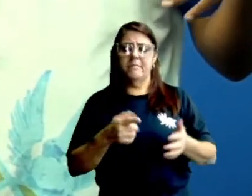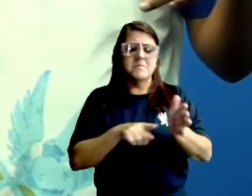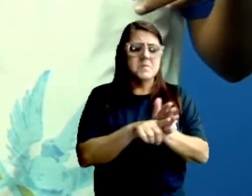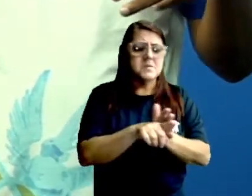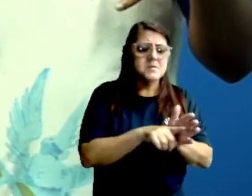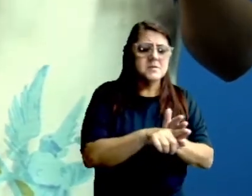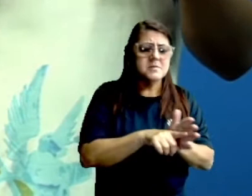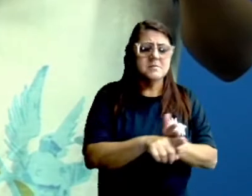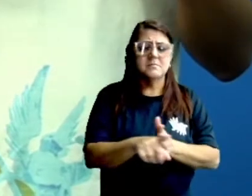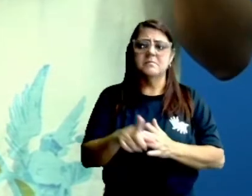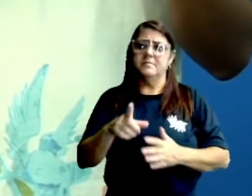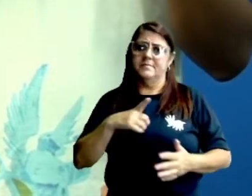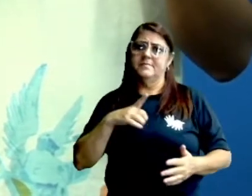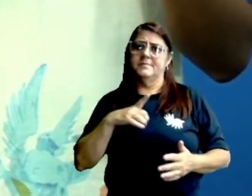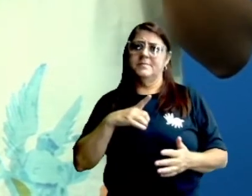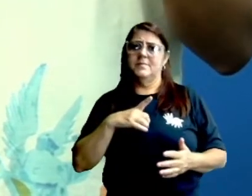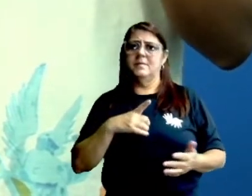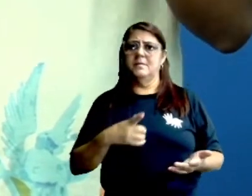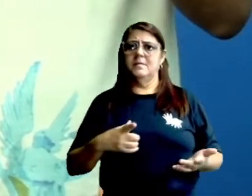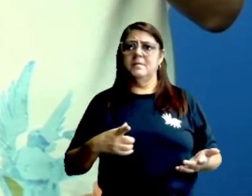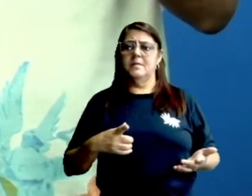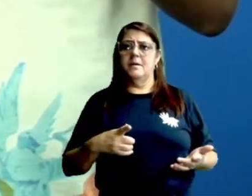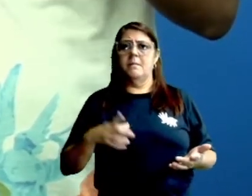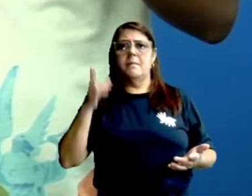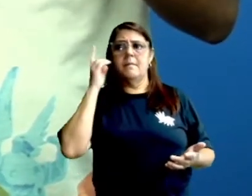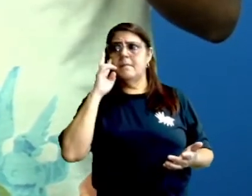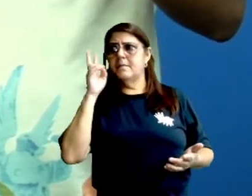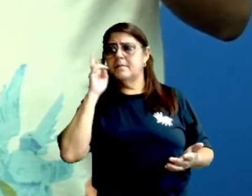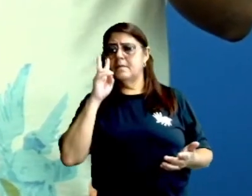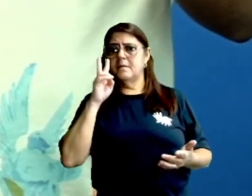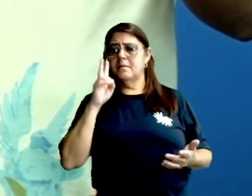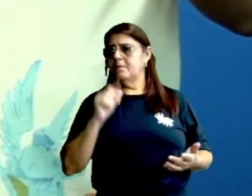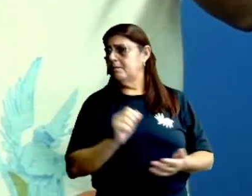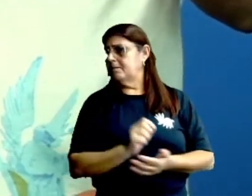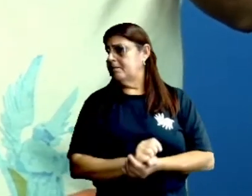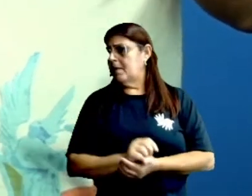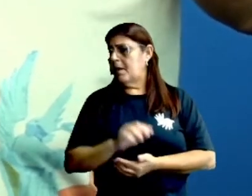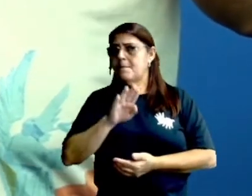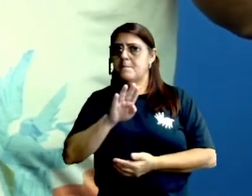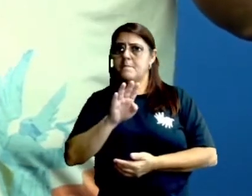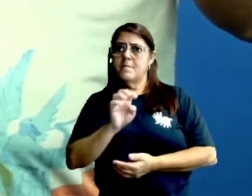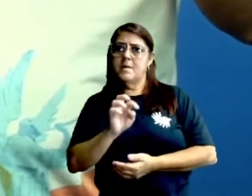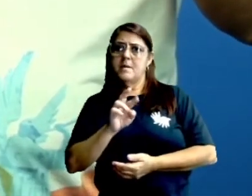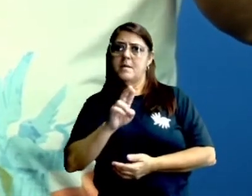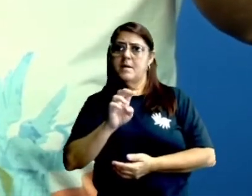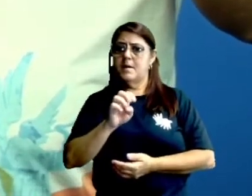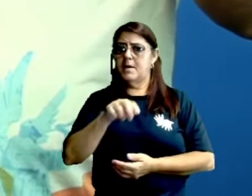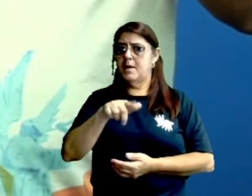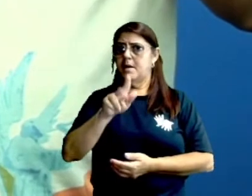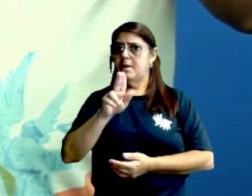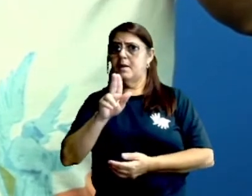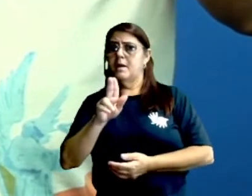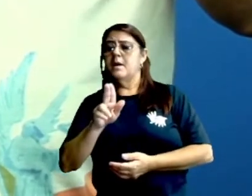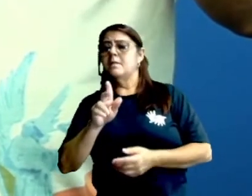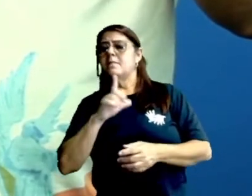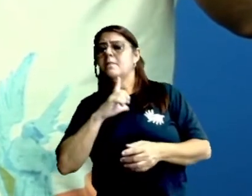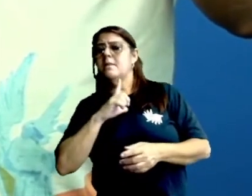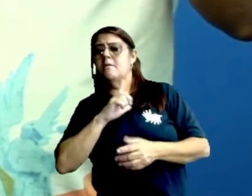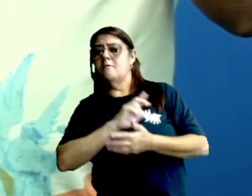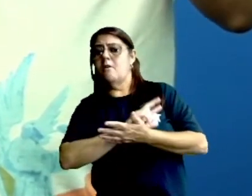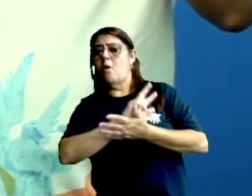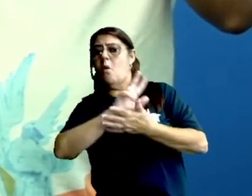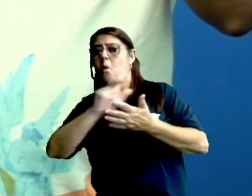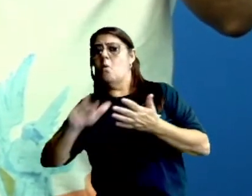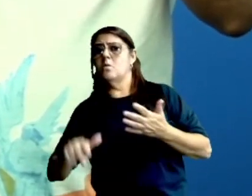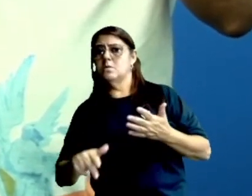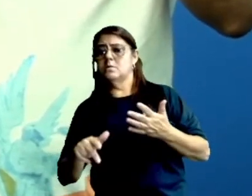estudos também, que, para além do Estreito de Bering, existem outras teorias, E essas outras teorias é